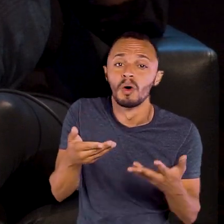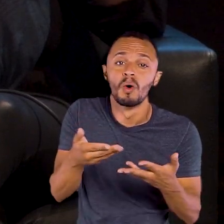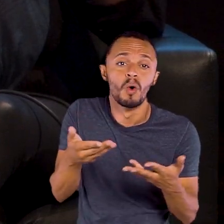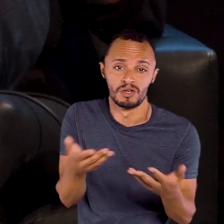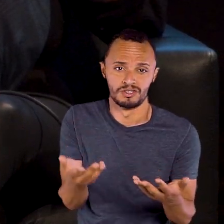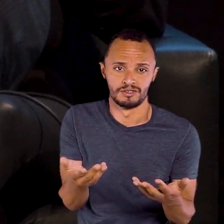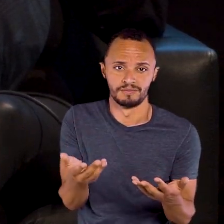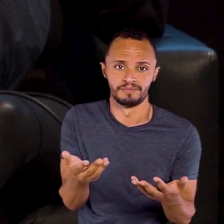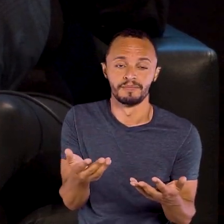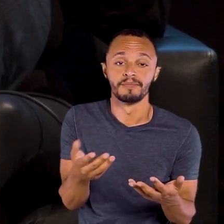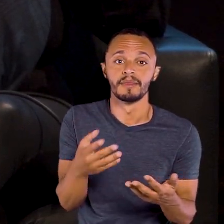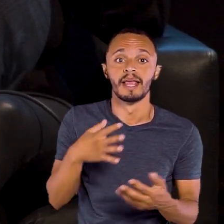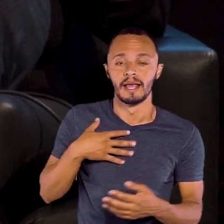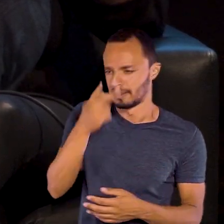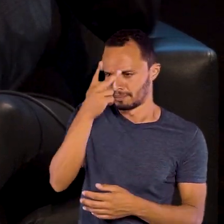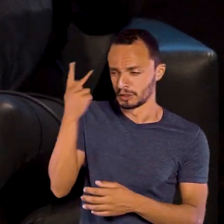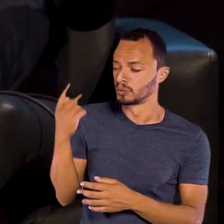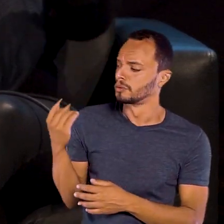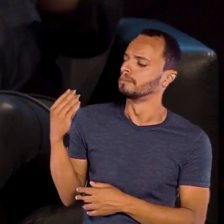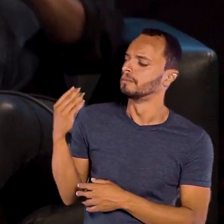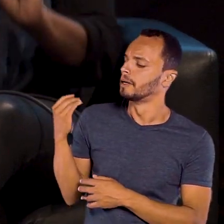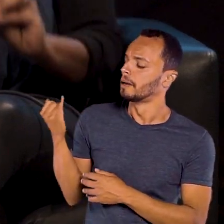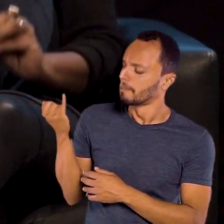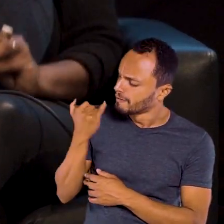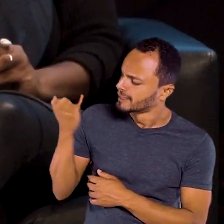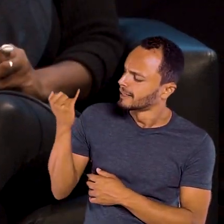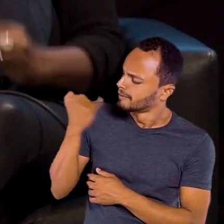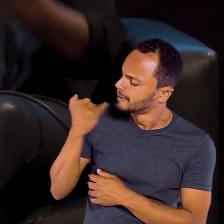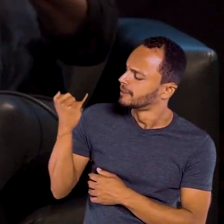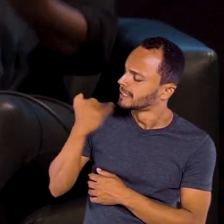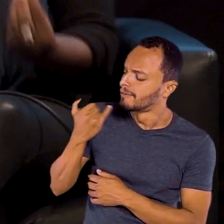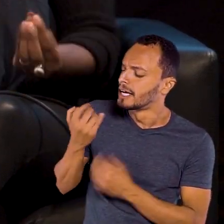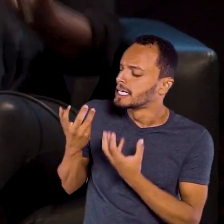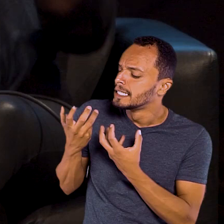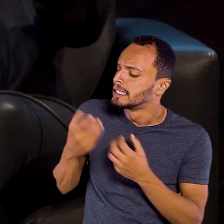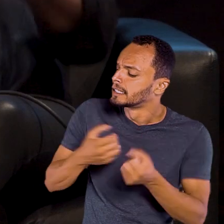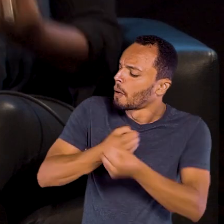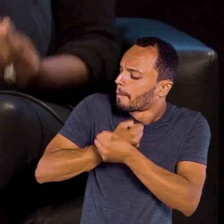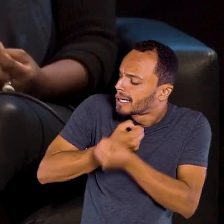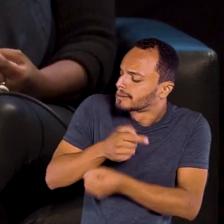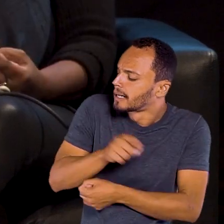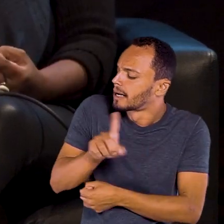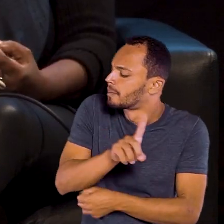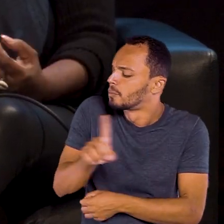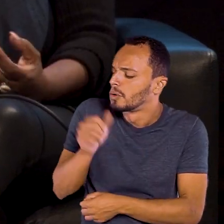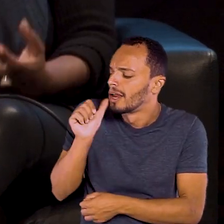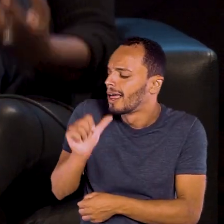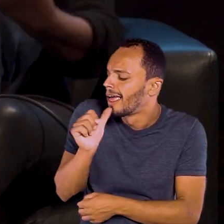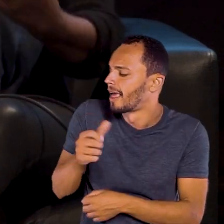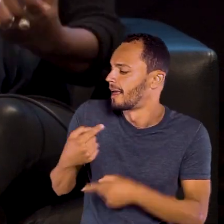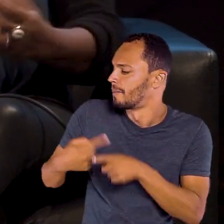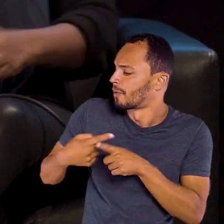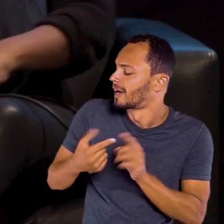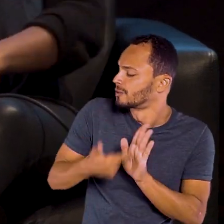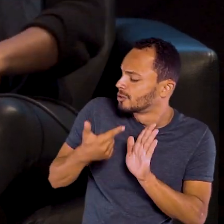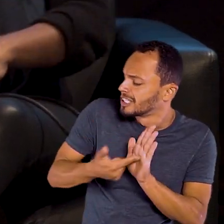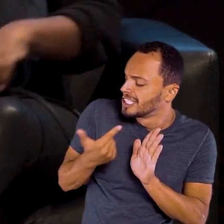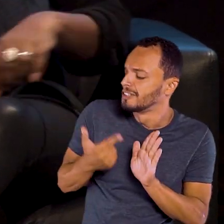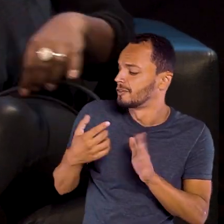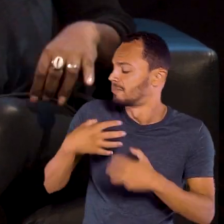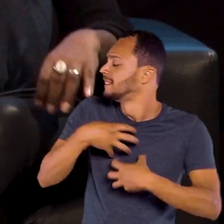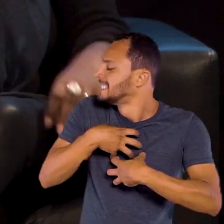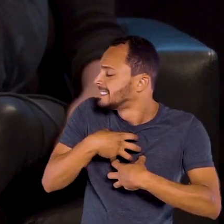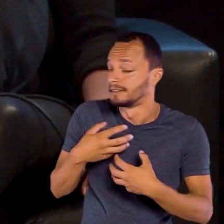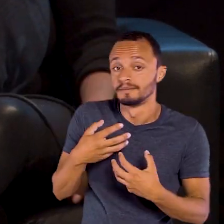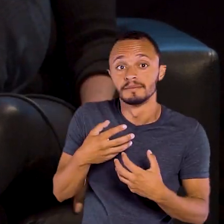escrever um livro, uma história, em que essa personagem fosse o centro, né, fosse a protagonista. Mas aí aconteceu um